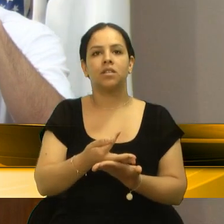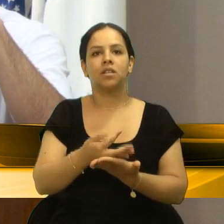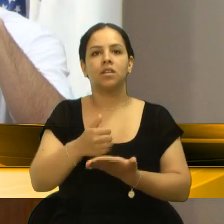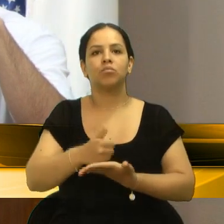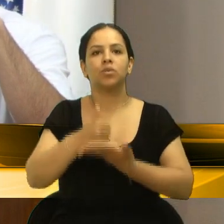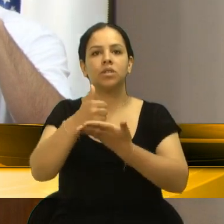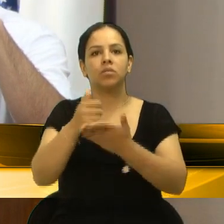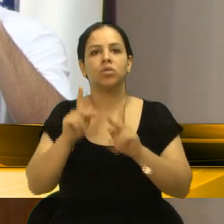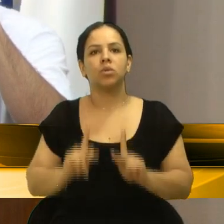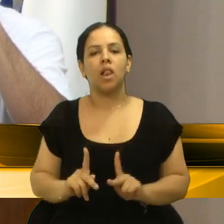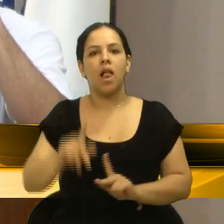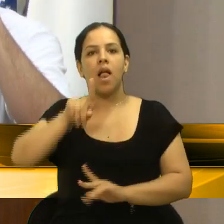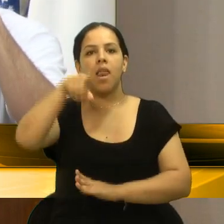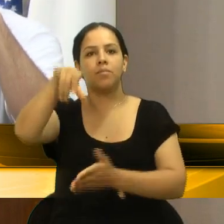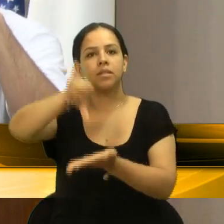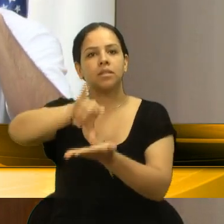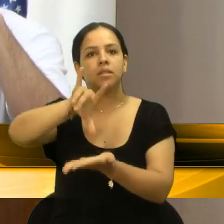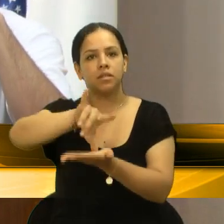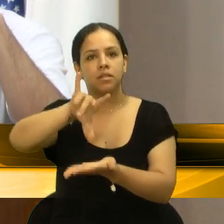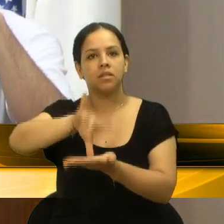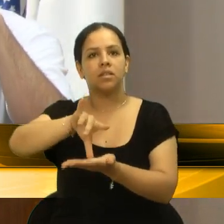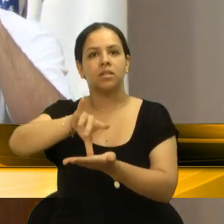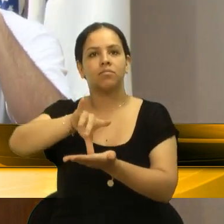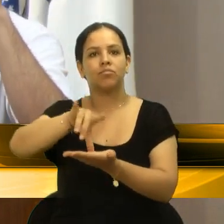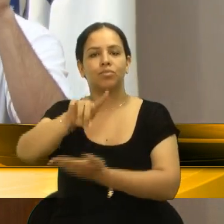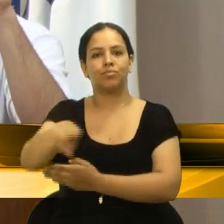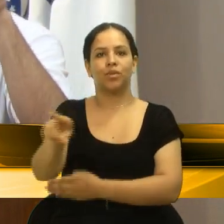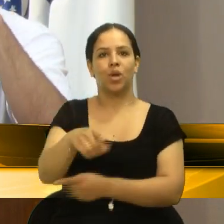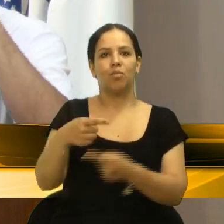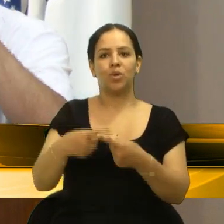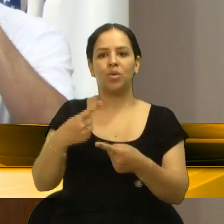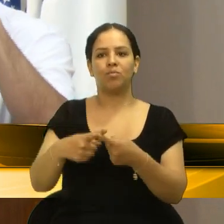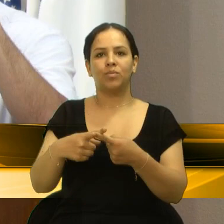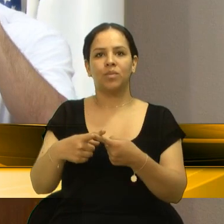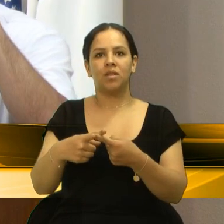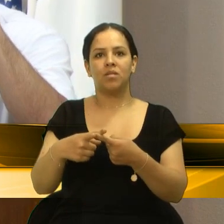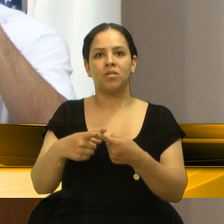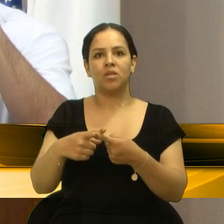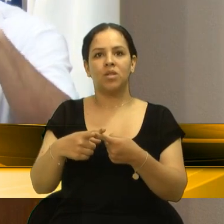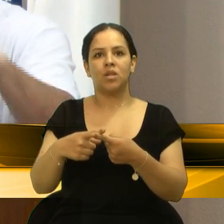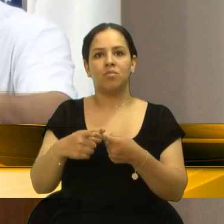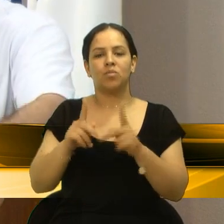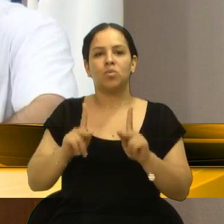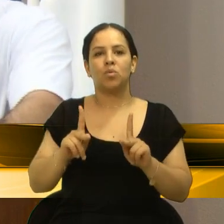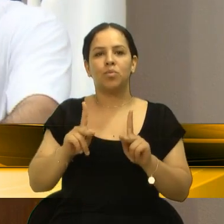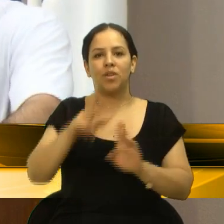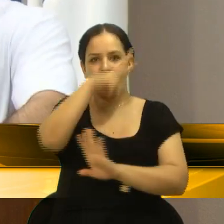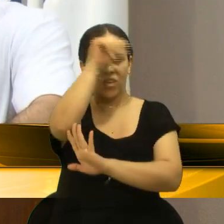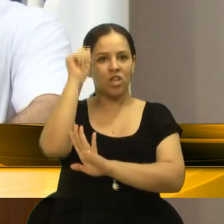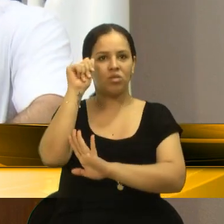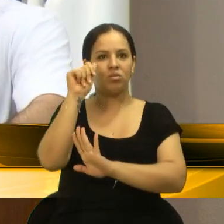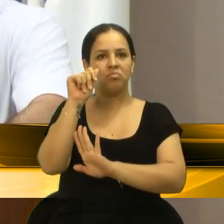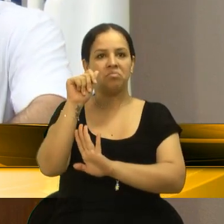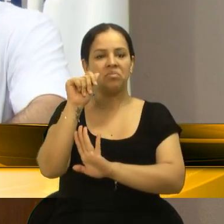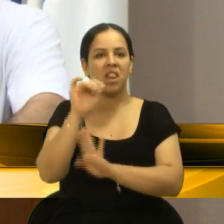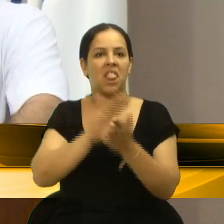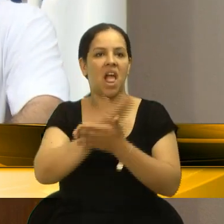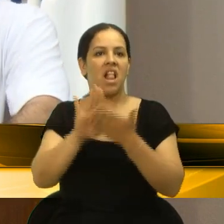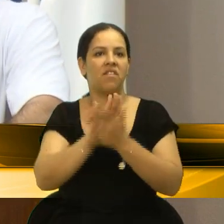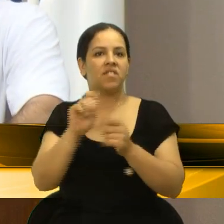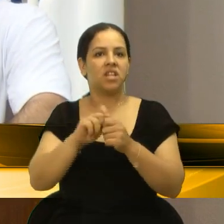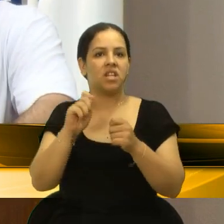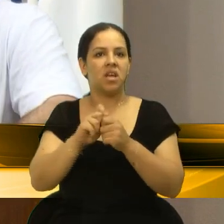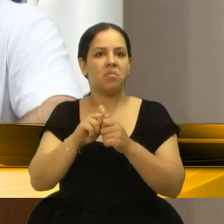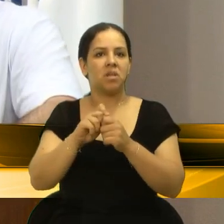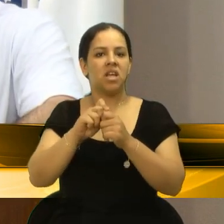Dante Alighieri, que acabou sendo vetada. Um prefeito que virou as costas até para quem lhe deu as bênçãos. Eu voto